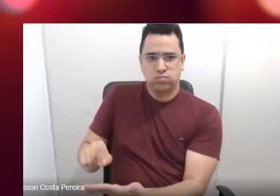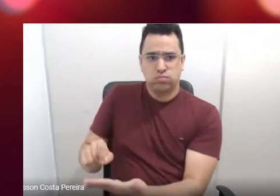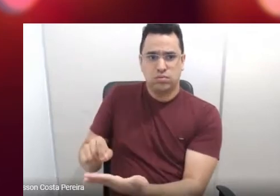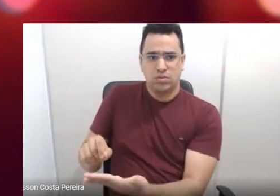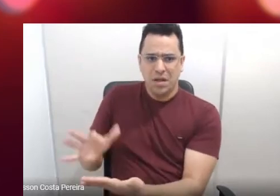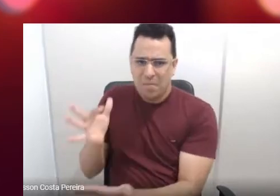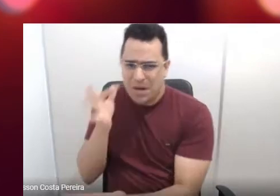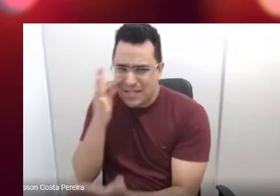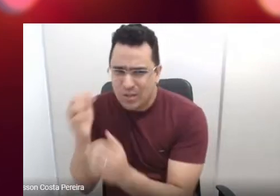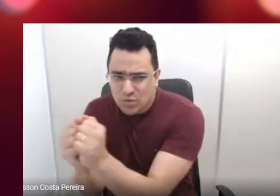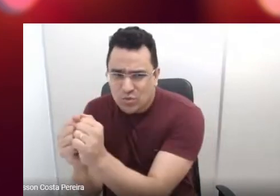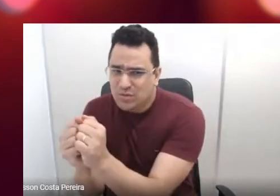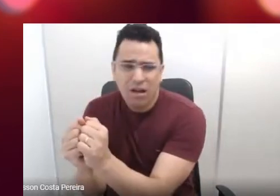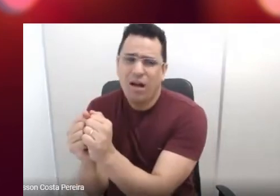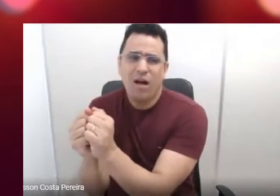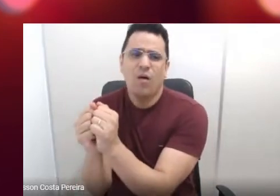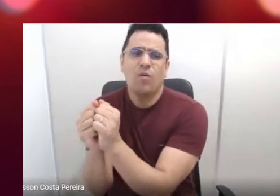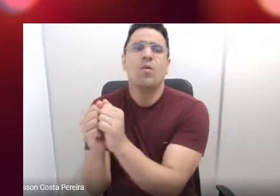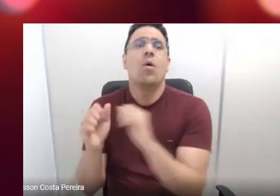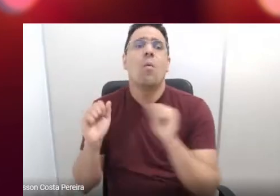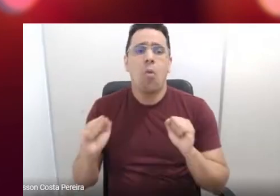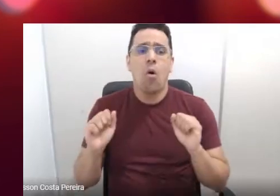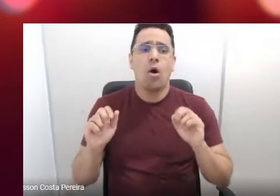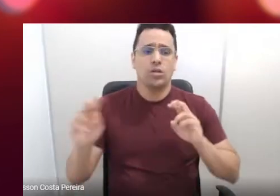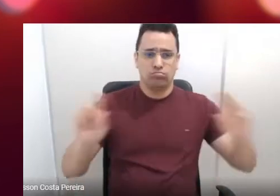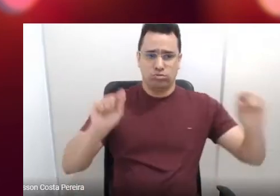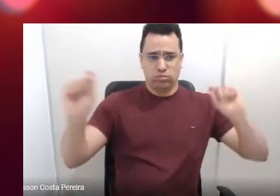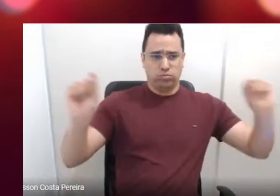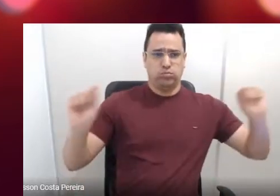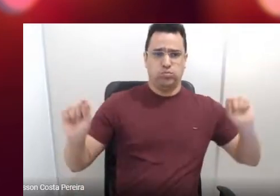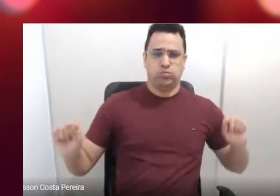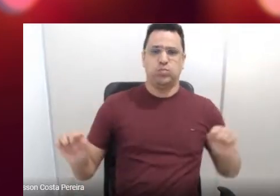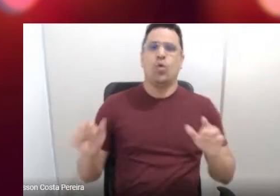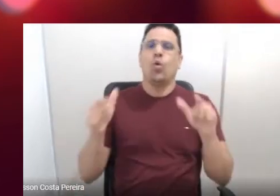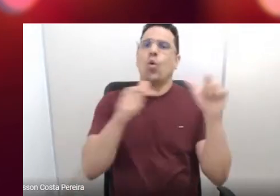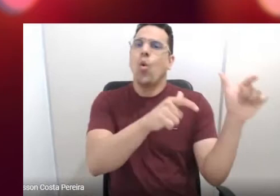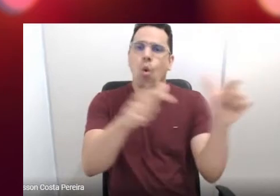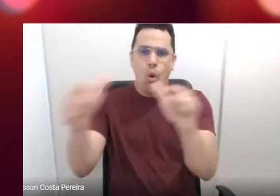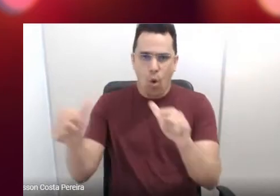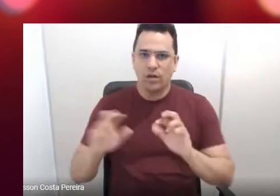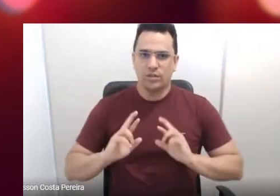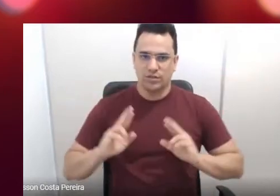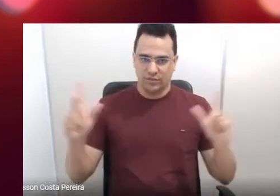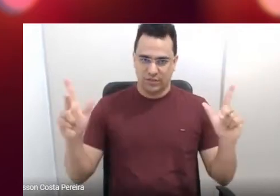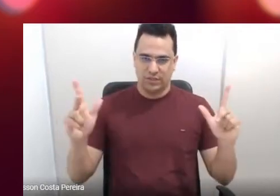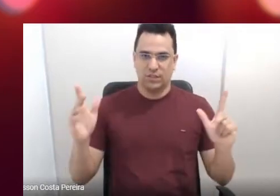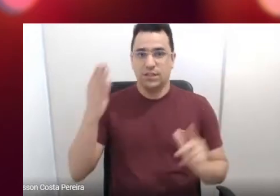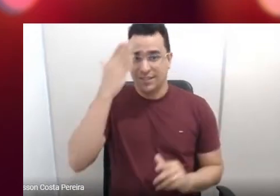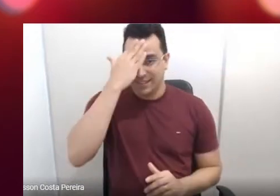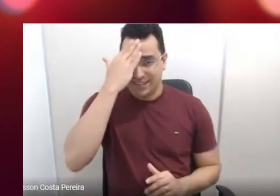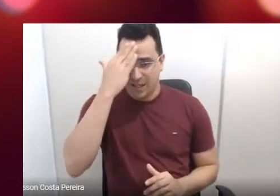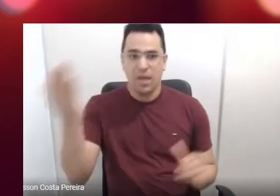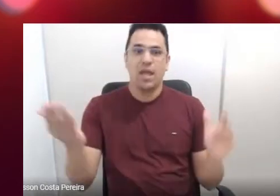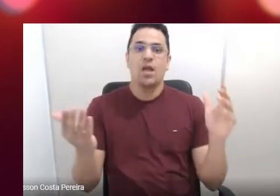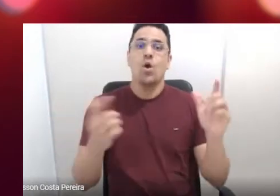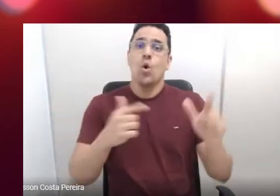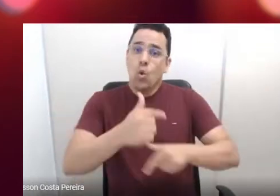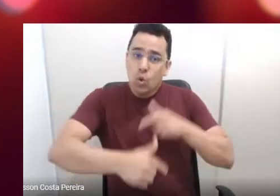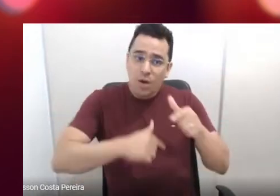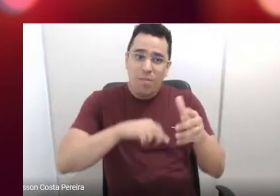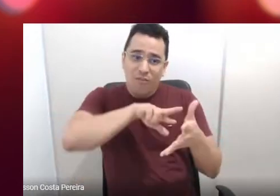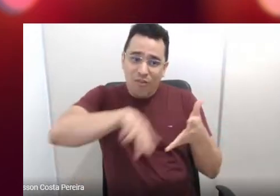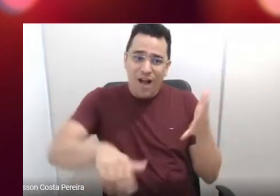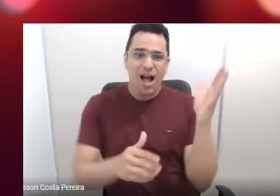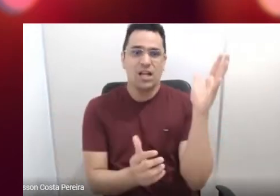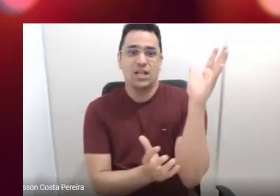e assinada no término da atividade, mesmo que estes estejam à distância. Os processos administrativos